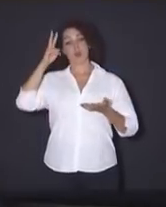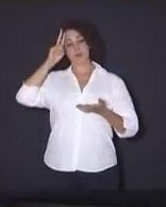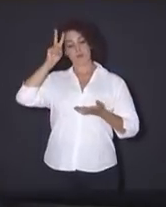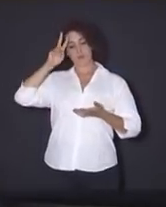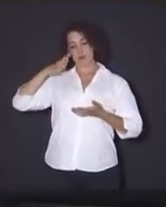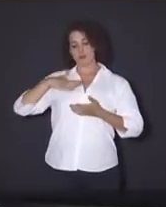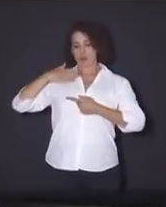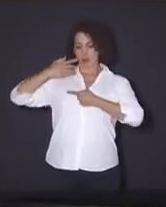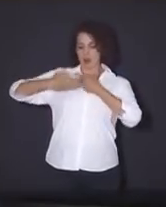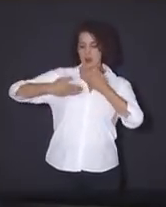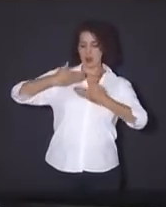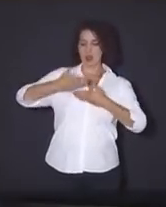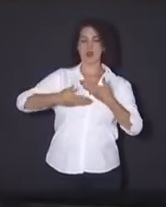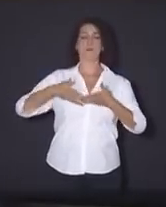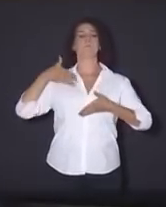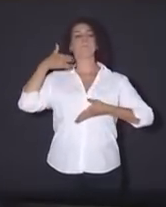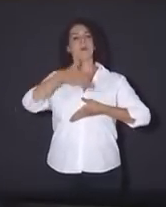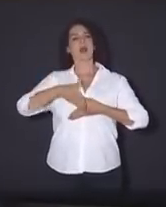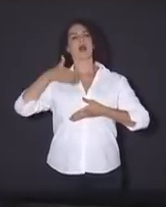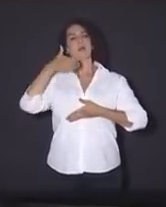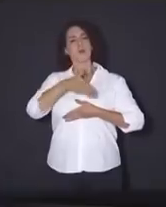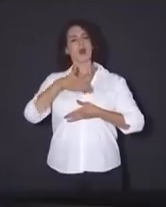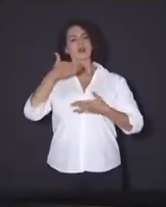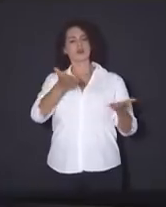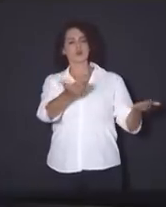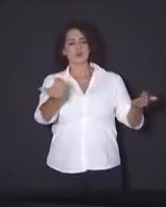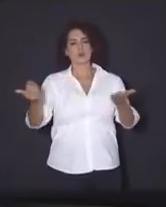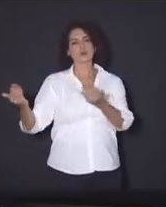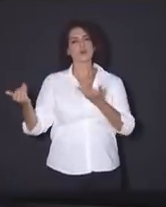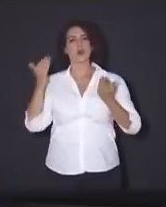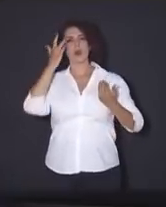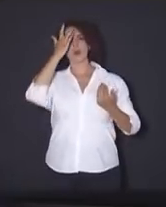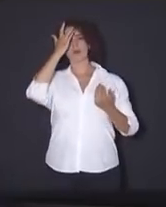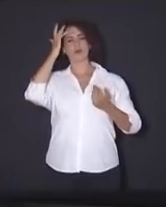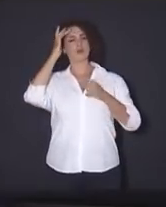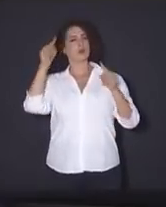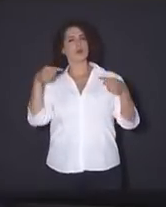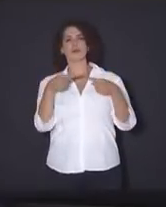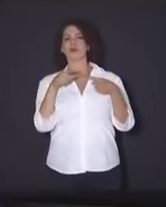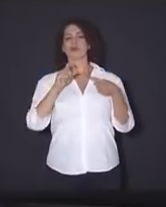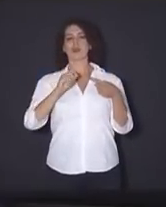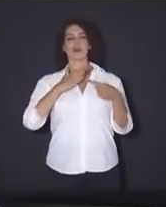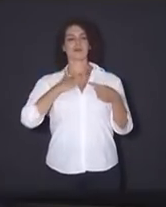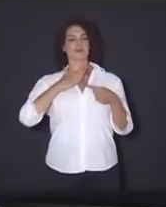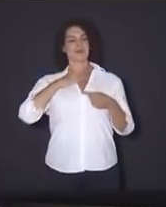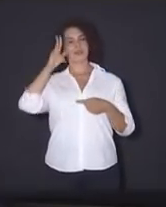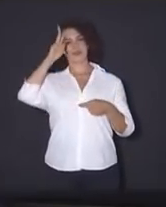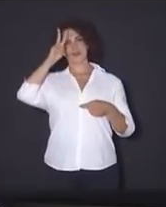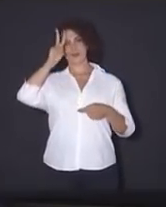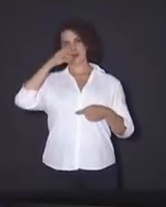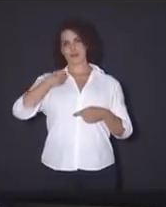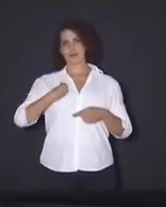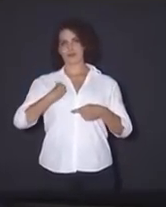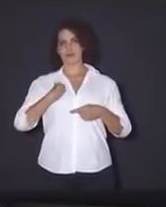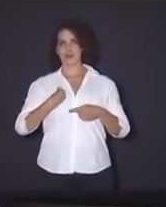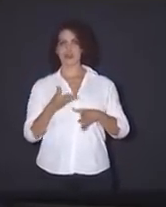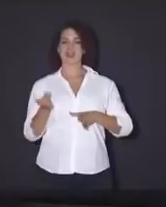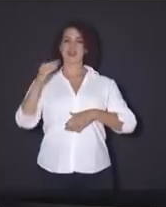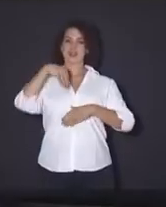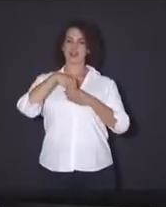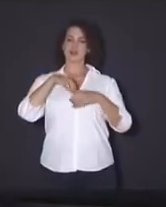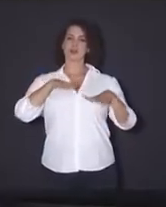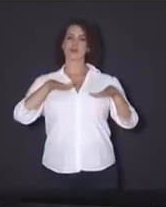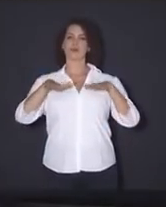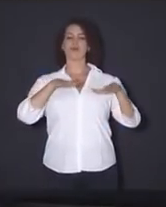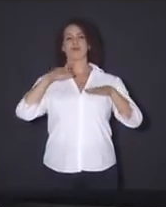desenvolver de participar de conclamar as pessoas isso tem a ver com essa história de vida né que o movimento negro me deu e